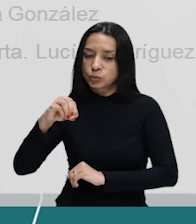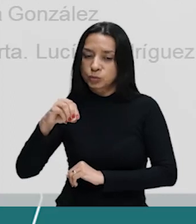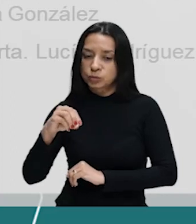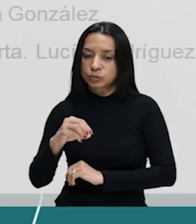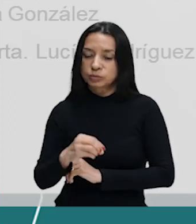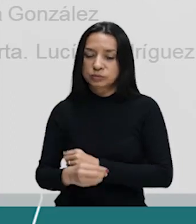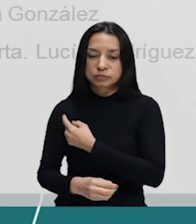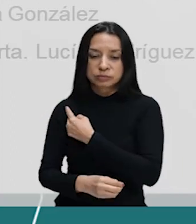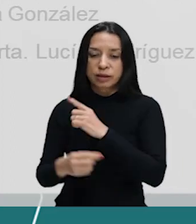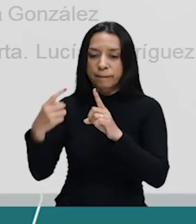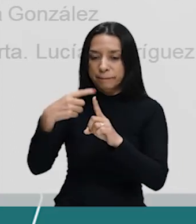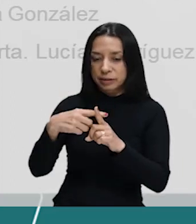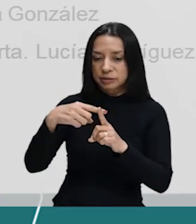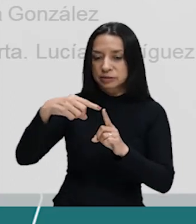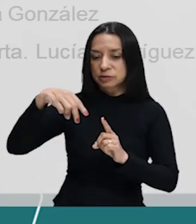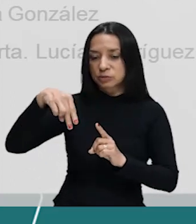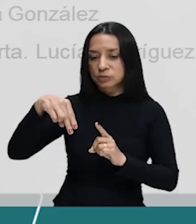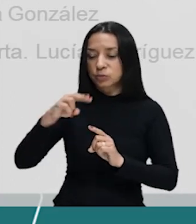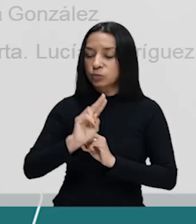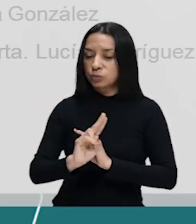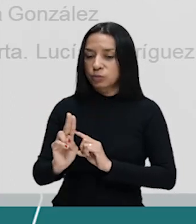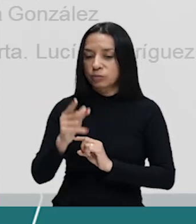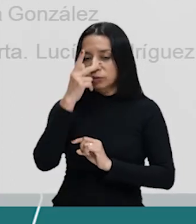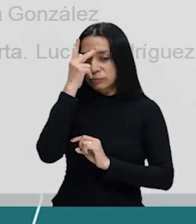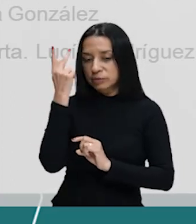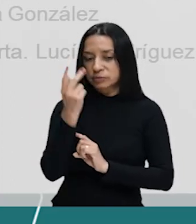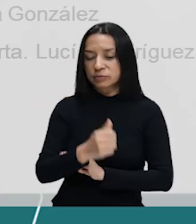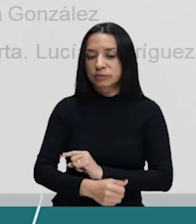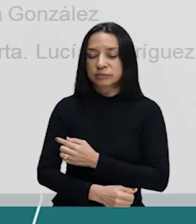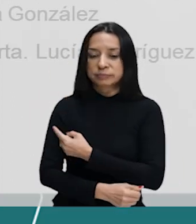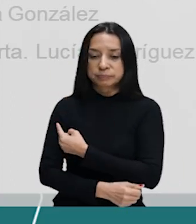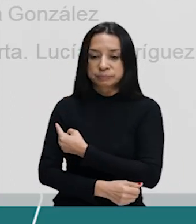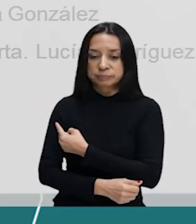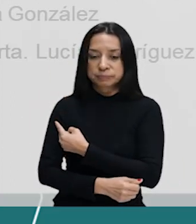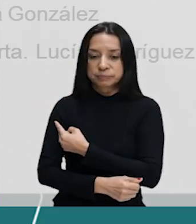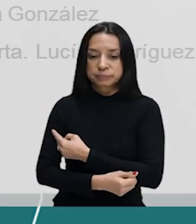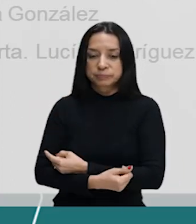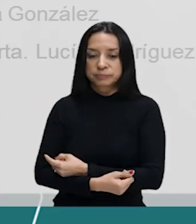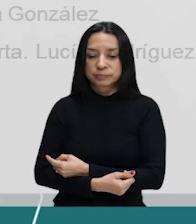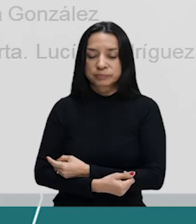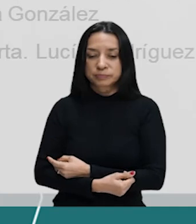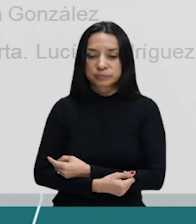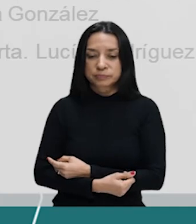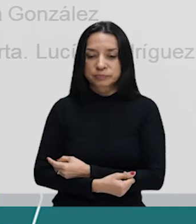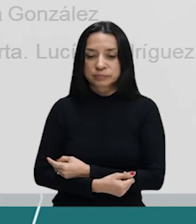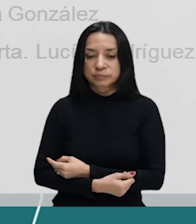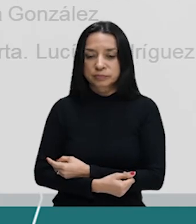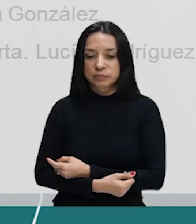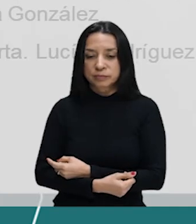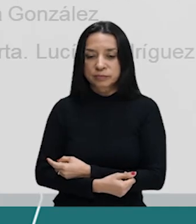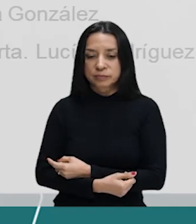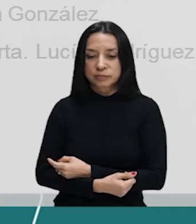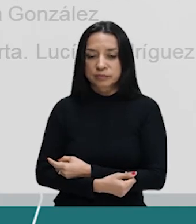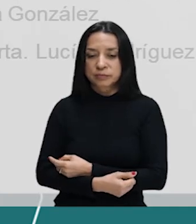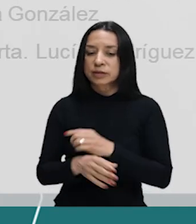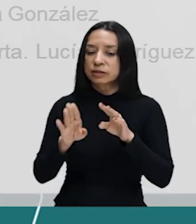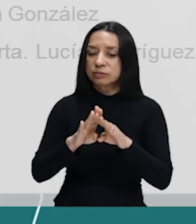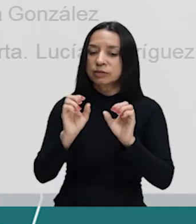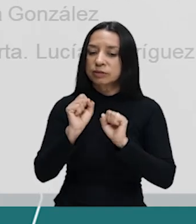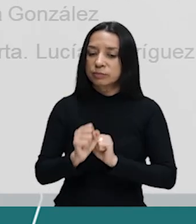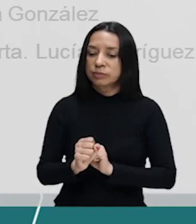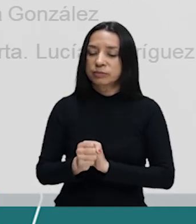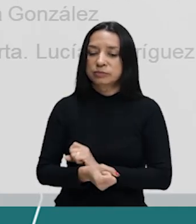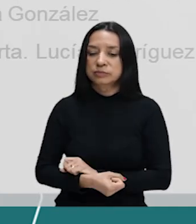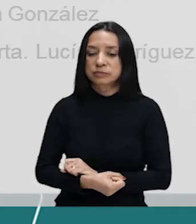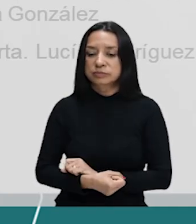donha, mas o nome da pessoa. Então, Dom Juan, Donha Cristina. Também posso chamar